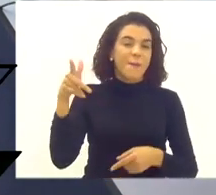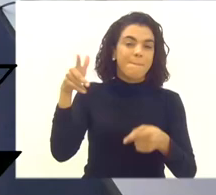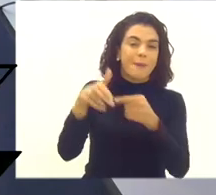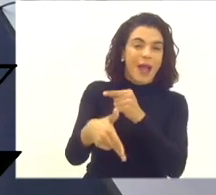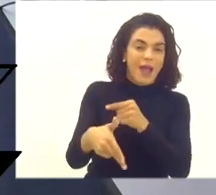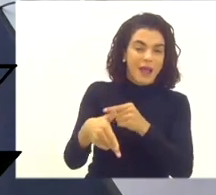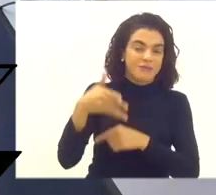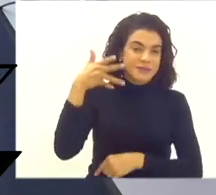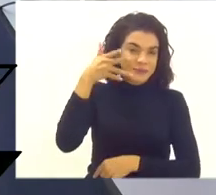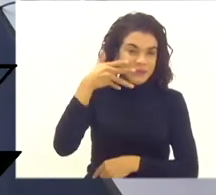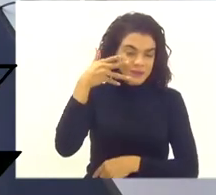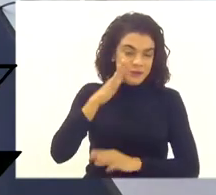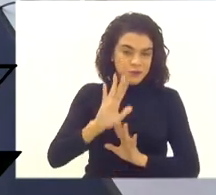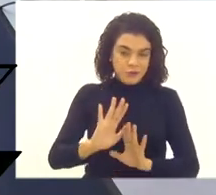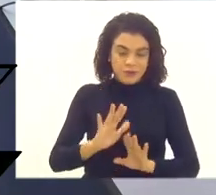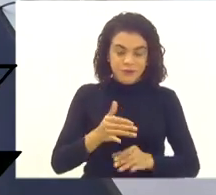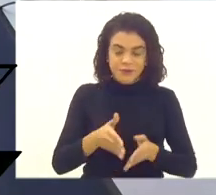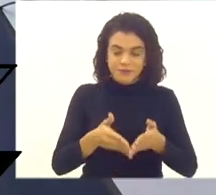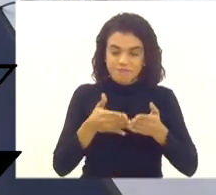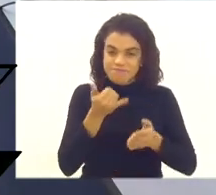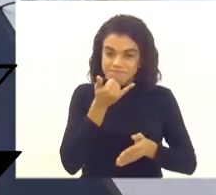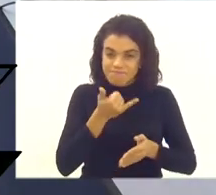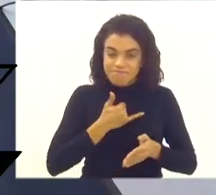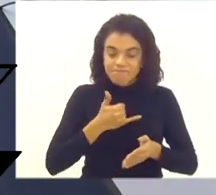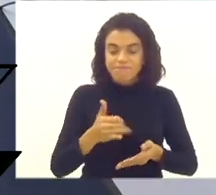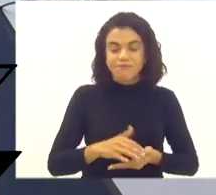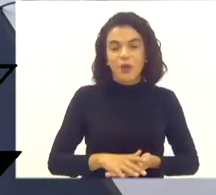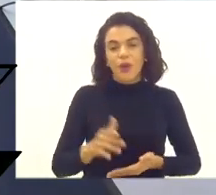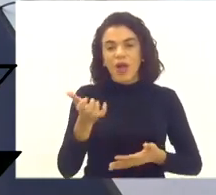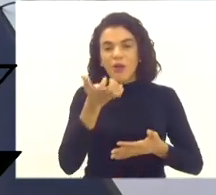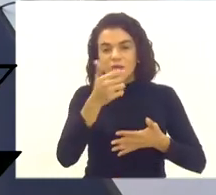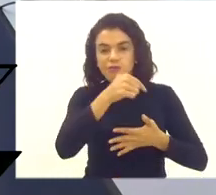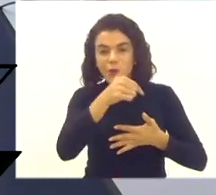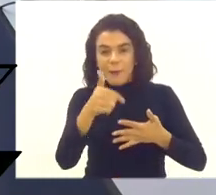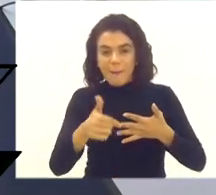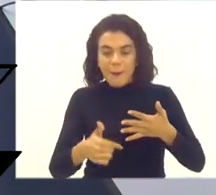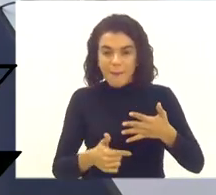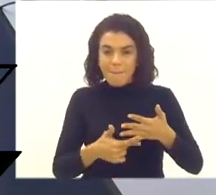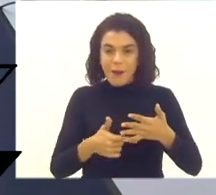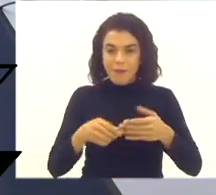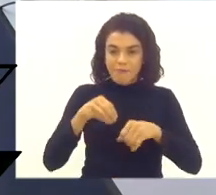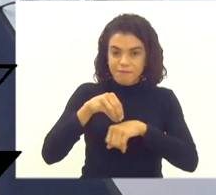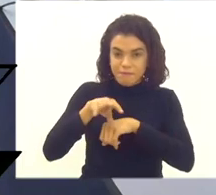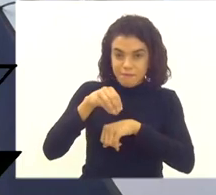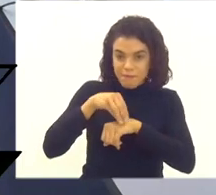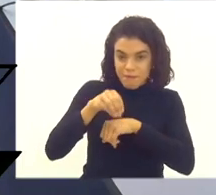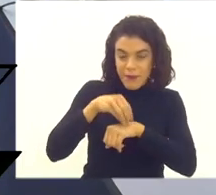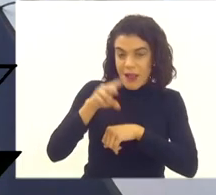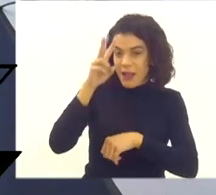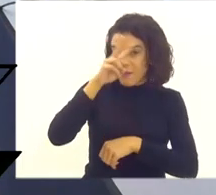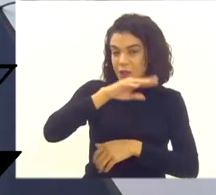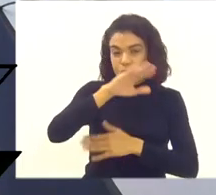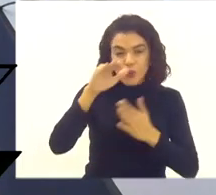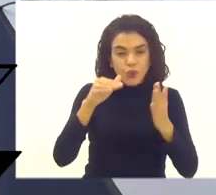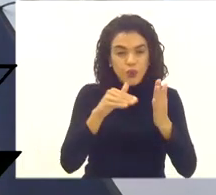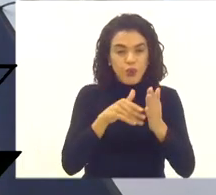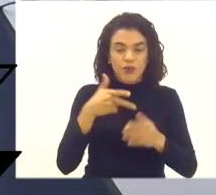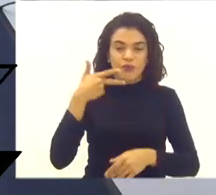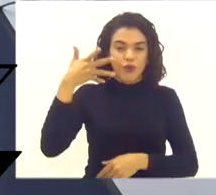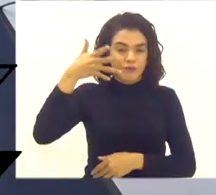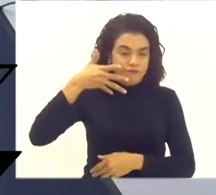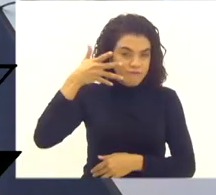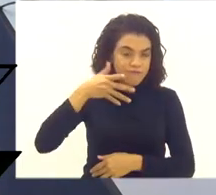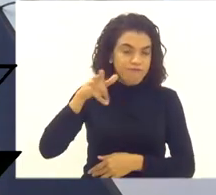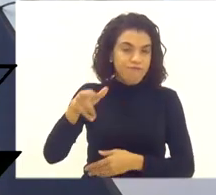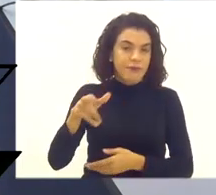Mariana eu queria fazer que mais observações lembrando de tudo que foi falado que toda